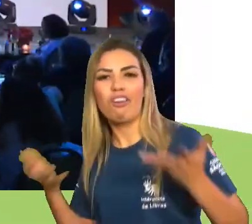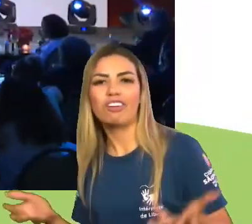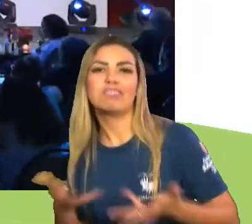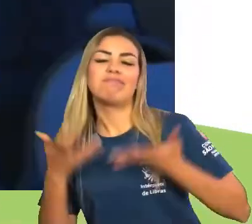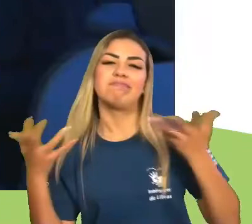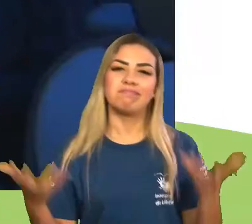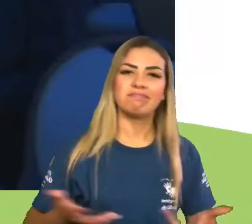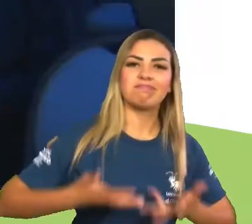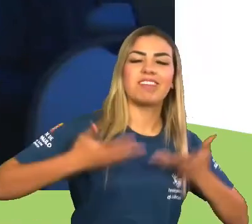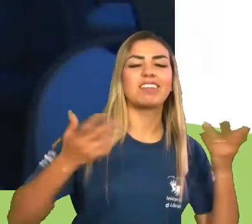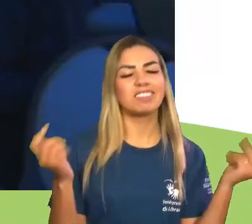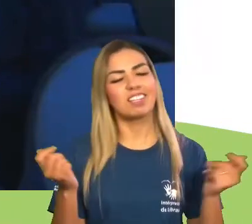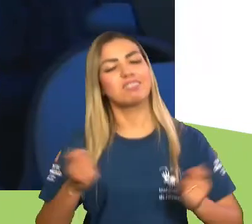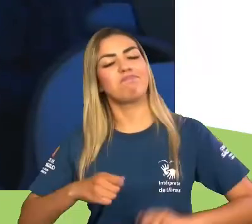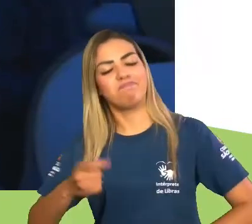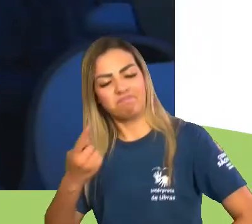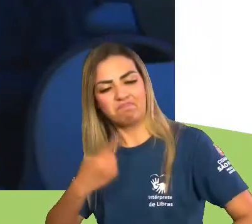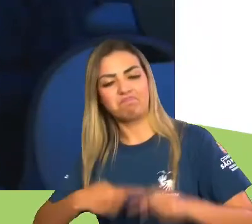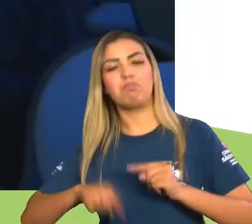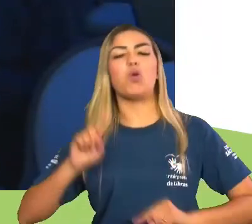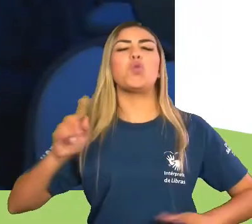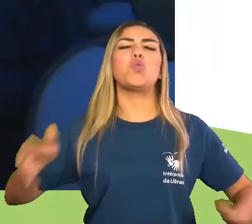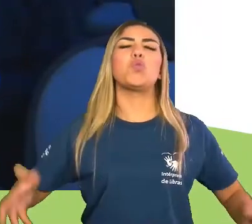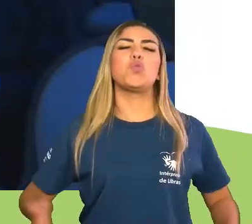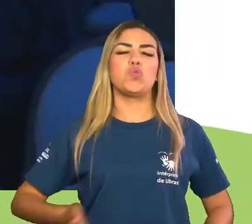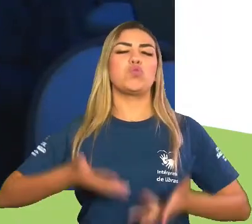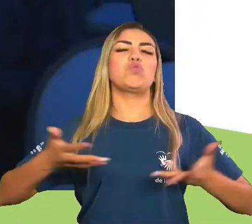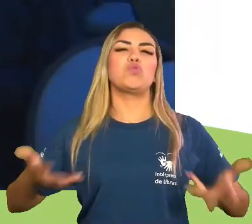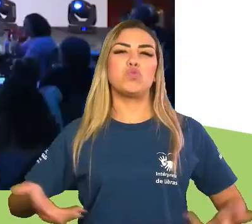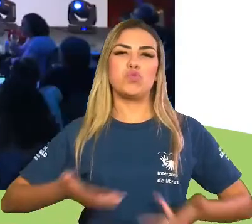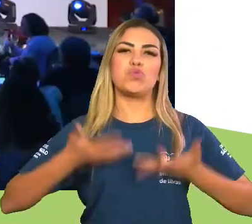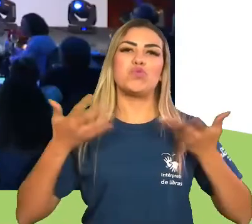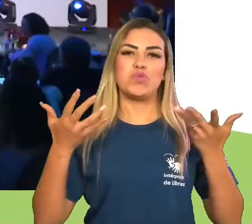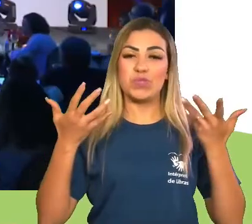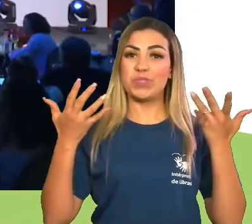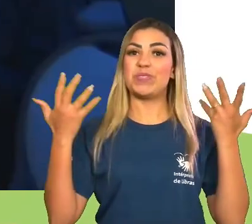Odu. Minha. Axé Odu.